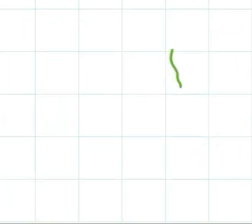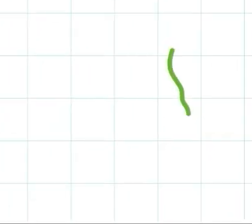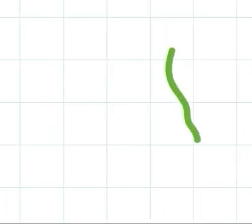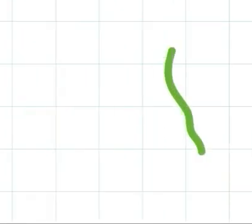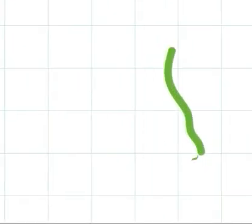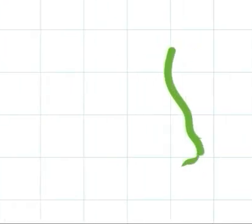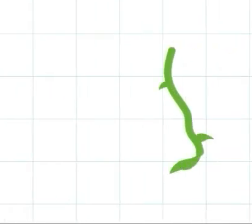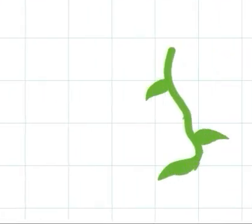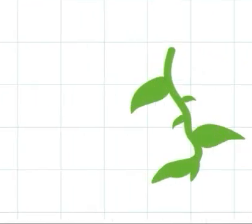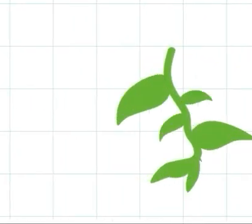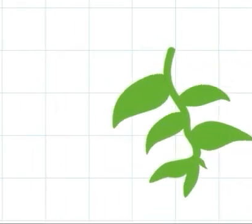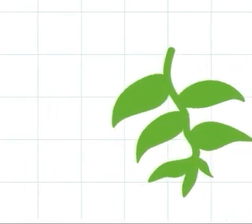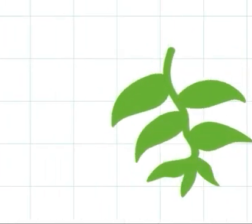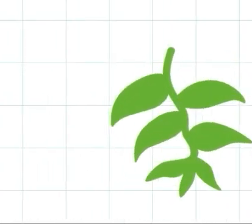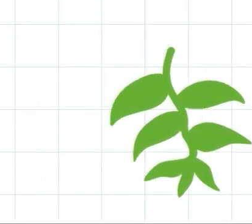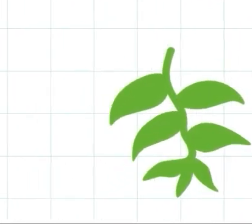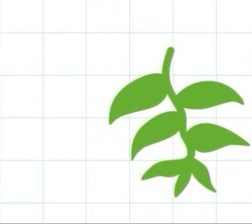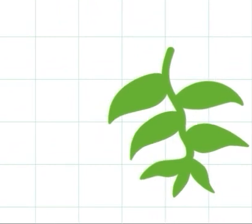Música